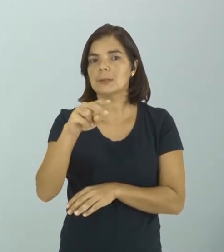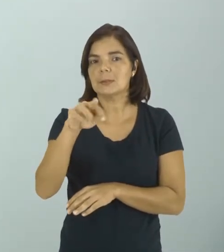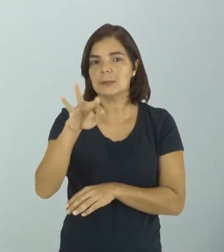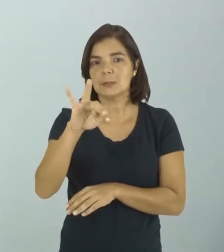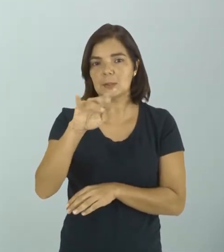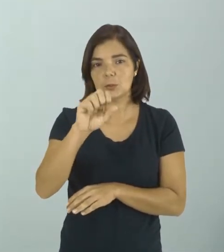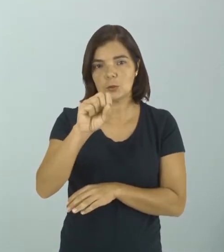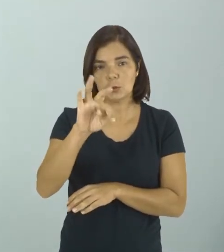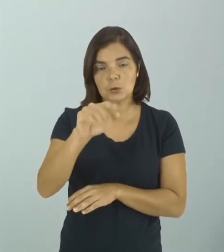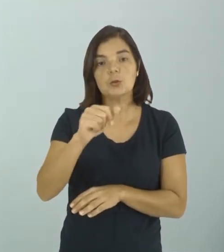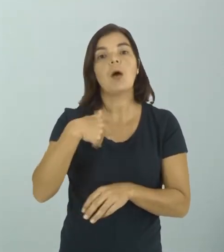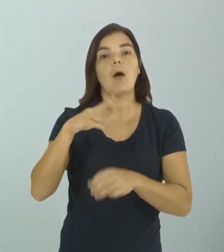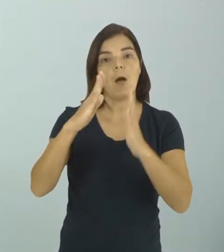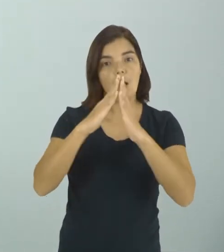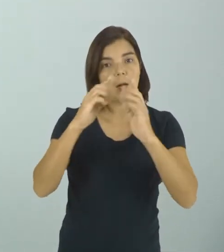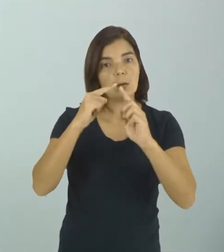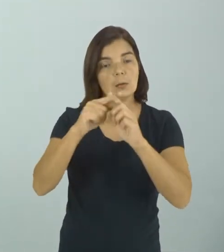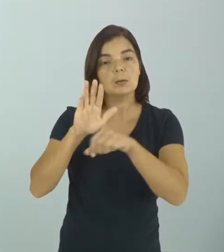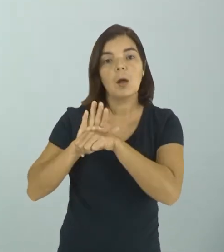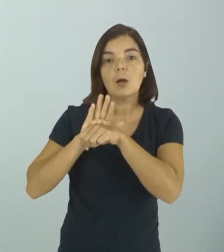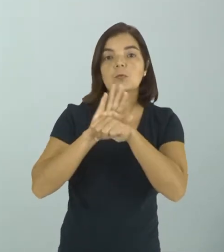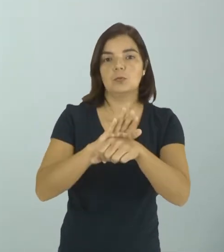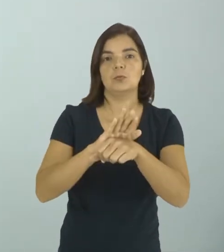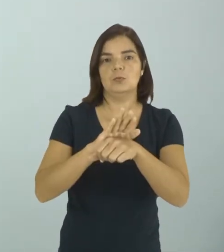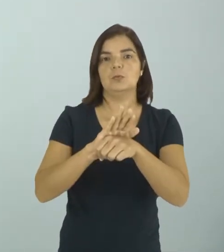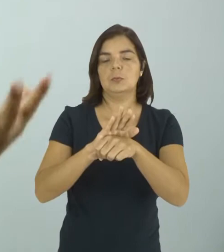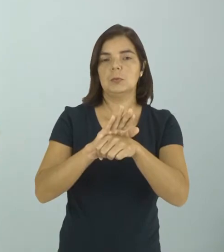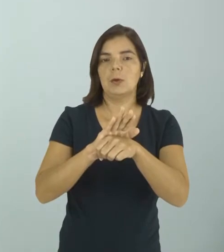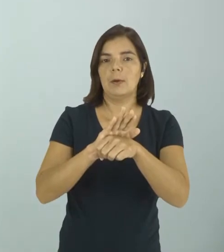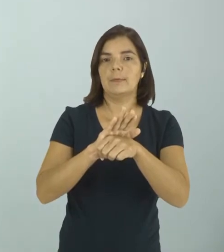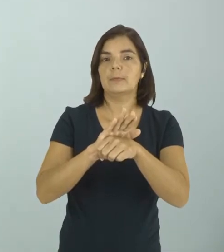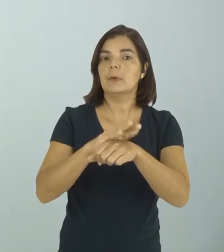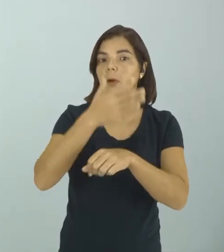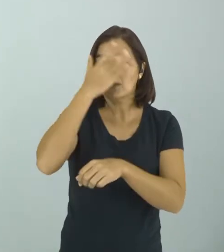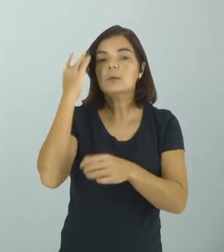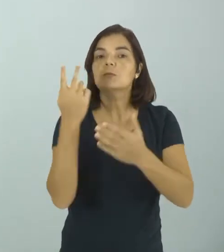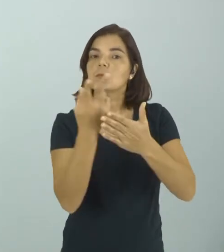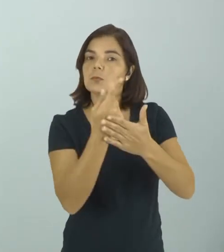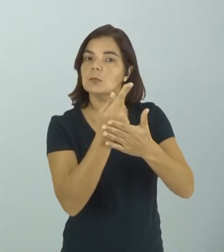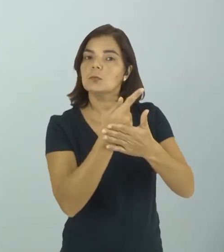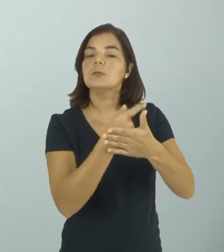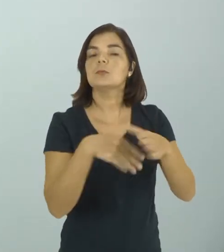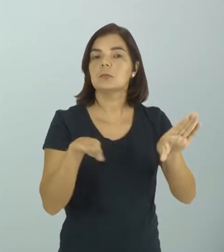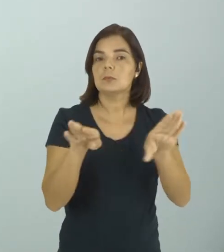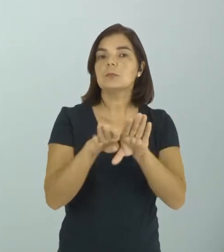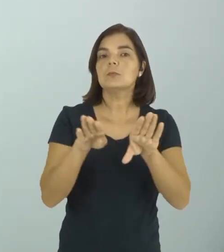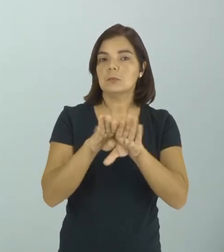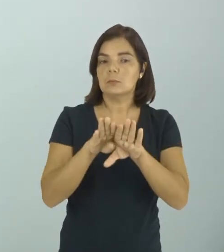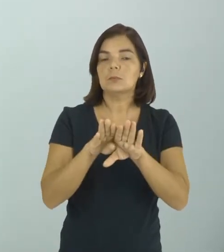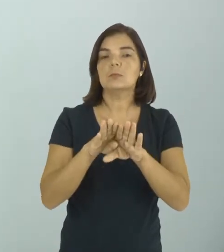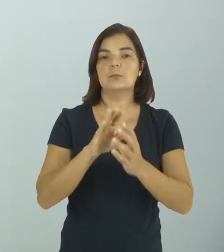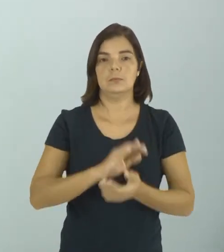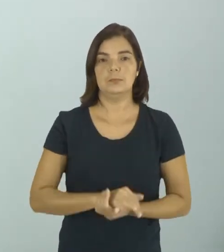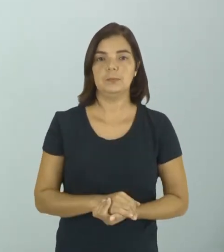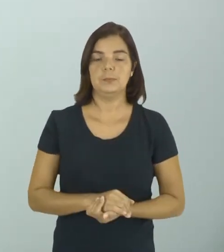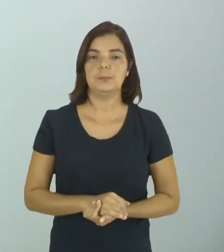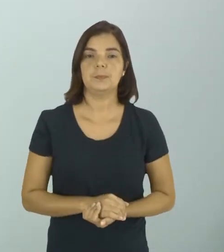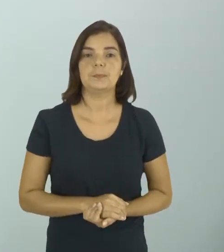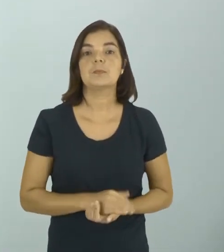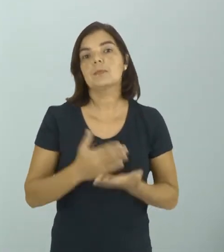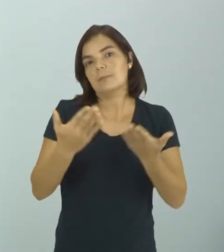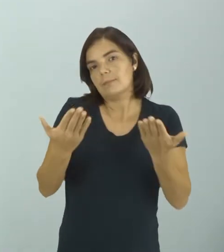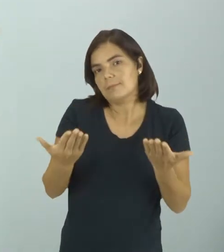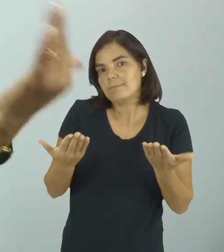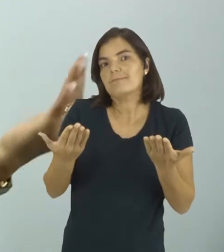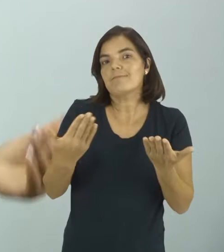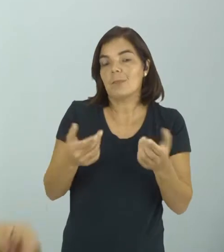patrocinados, né, pela igreja. A igreja pertencia ao mecenato, ou seja, ela também patrocinava a arte naquele momento.